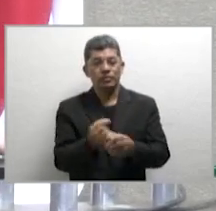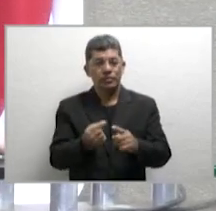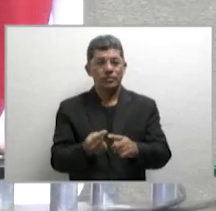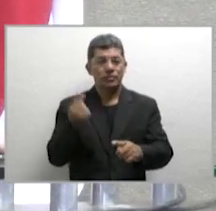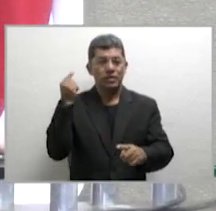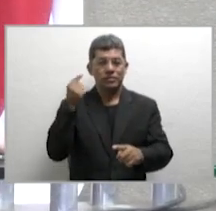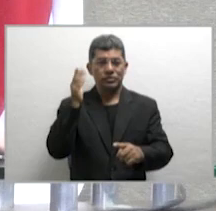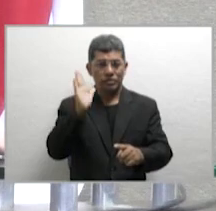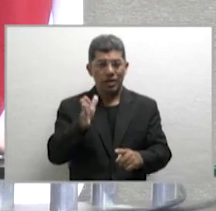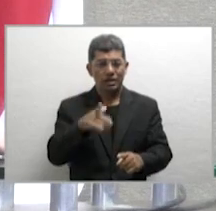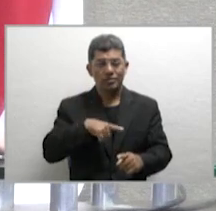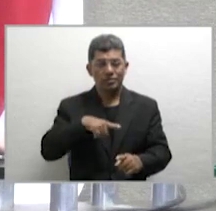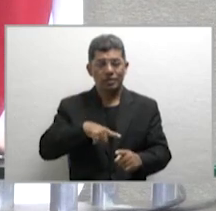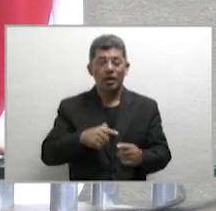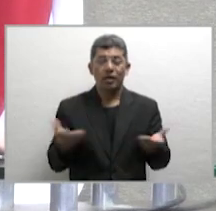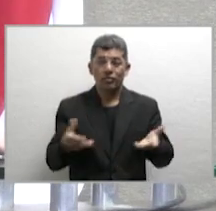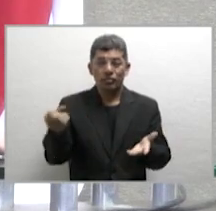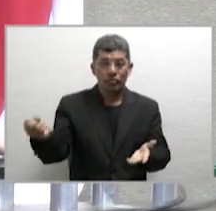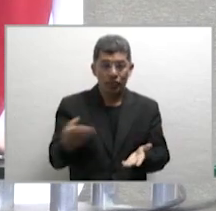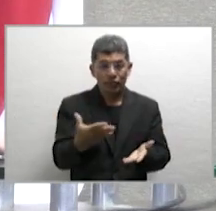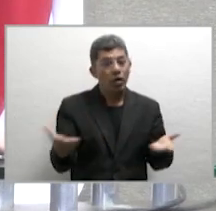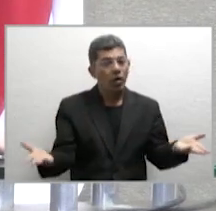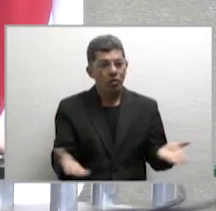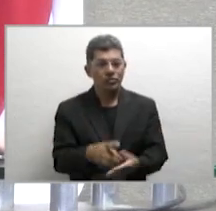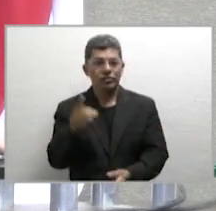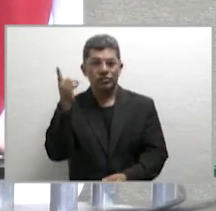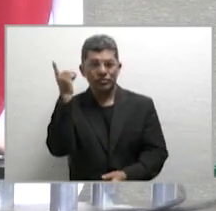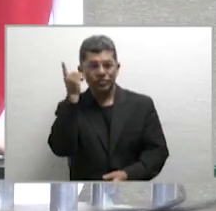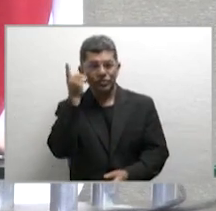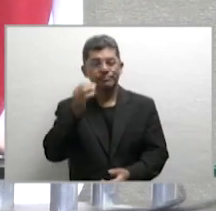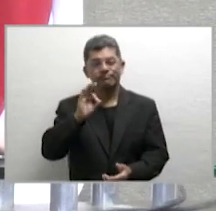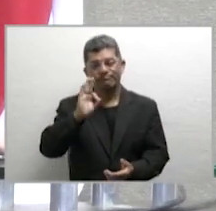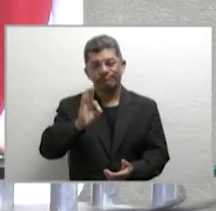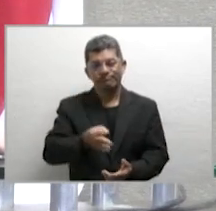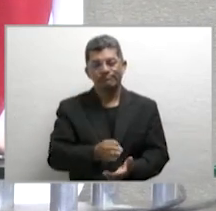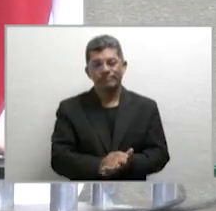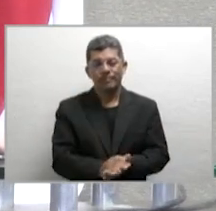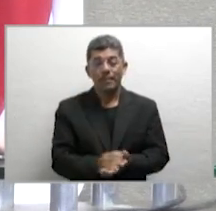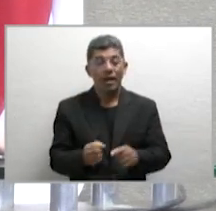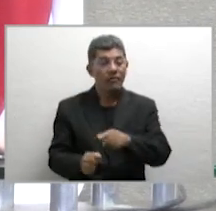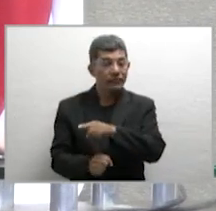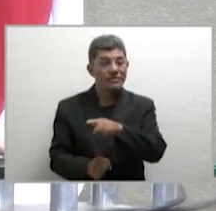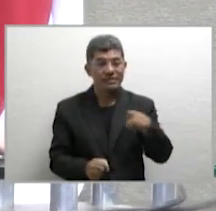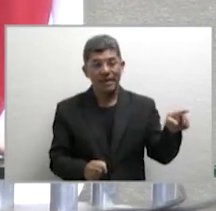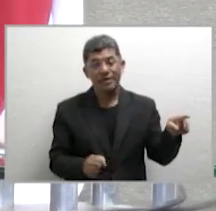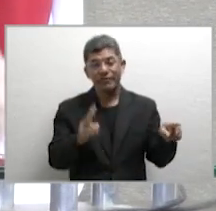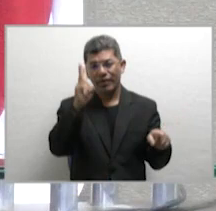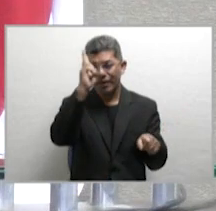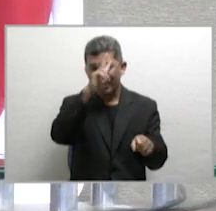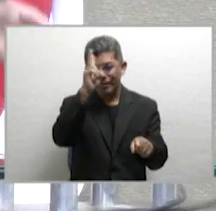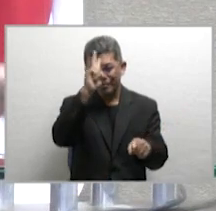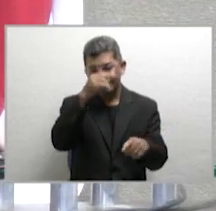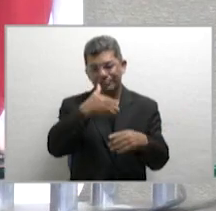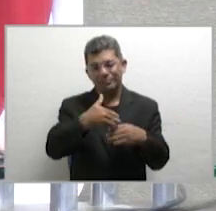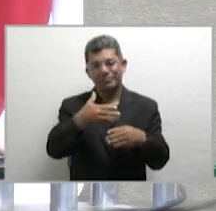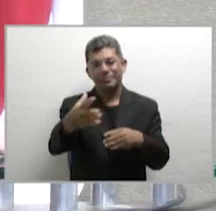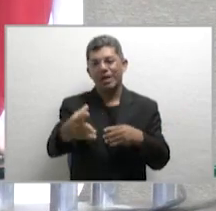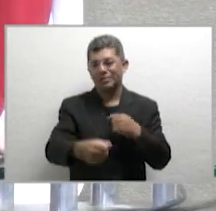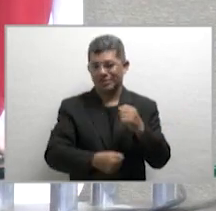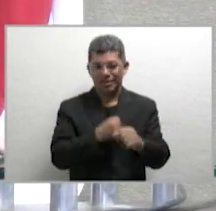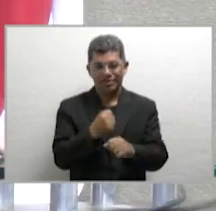Hoje é um dia que, com certeza, vocês lembrarão daqui para os próximos